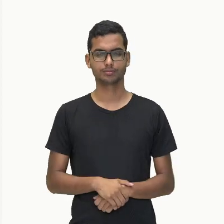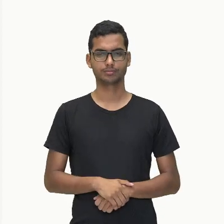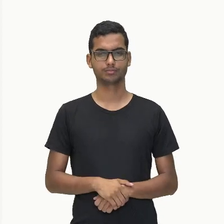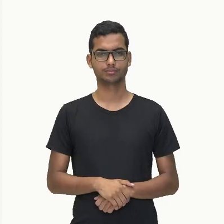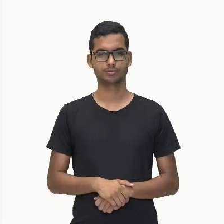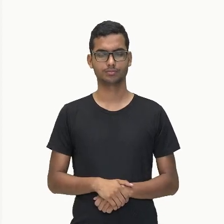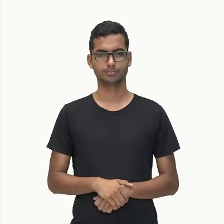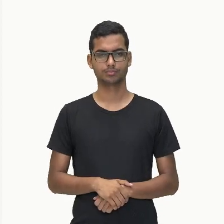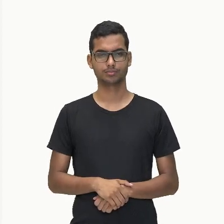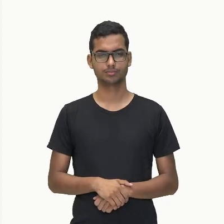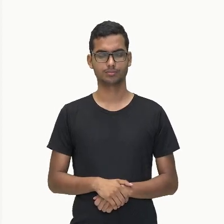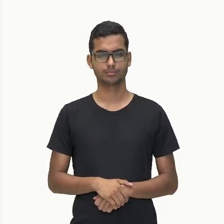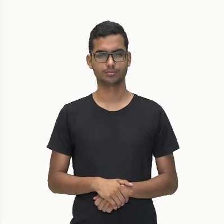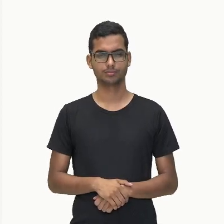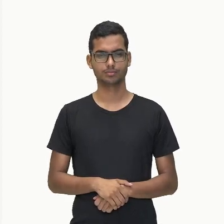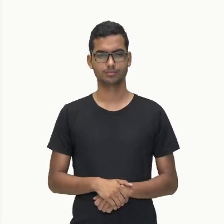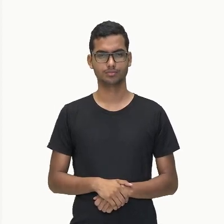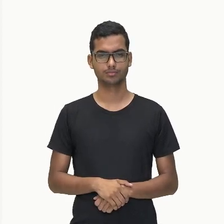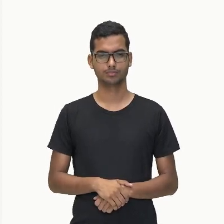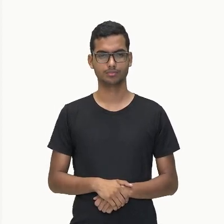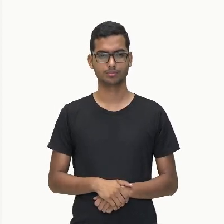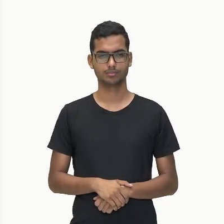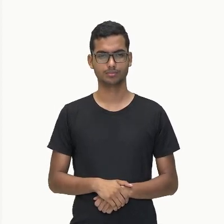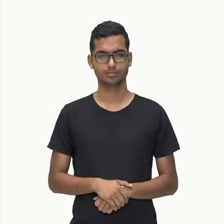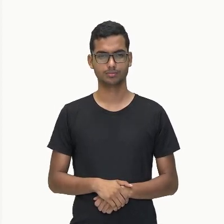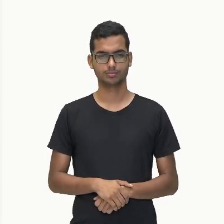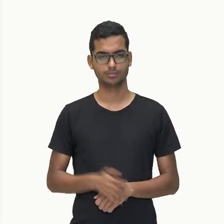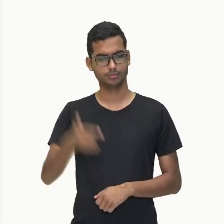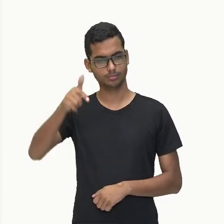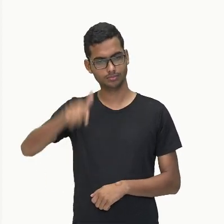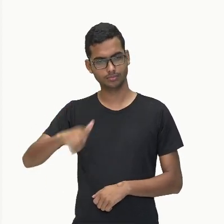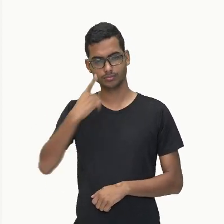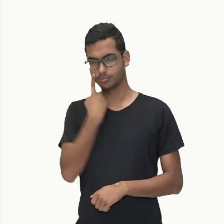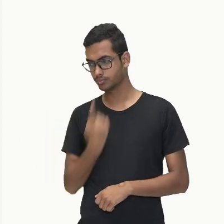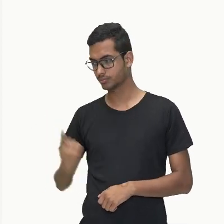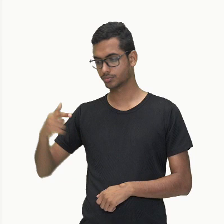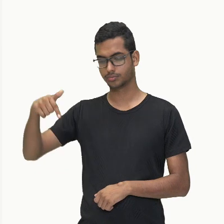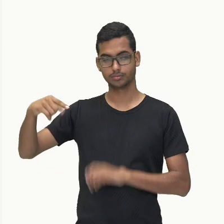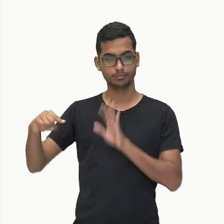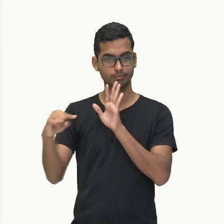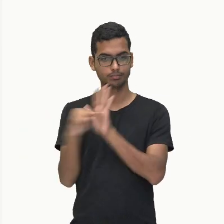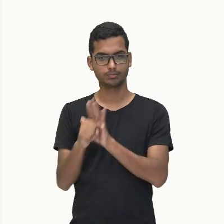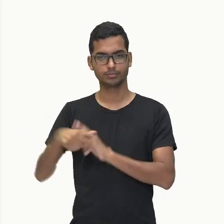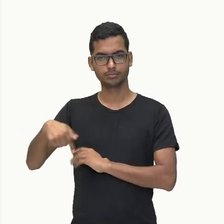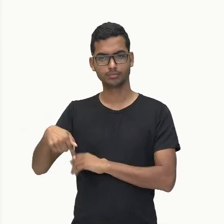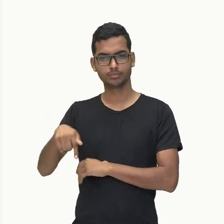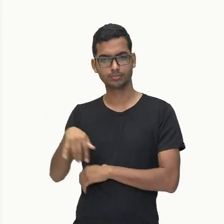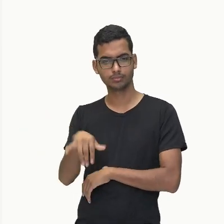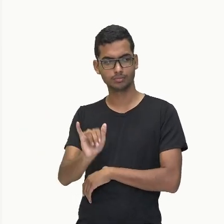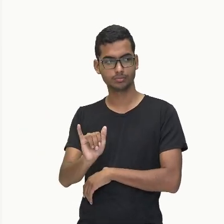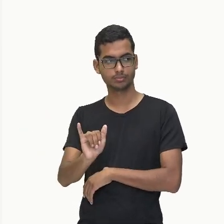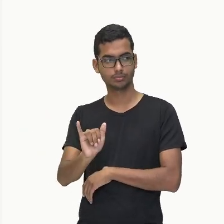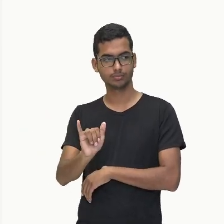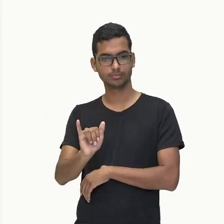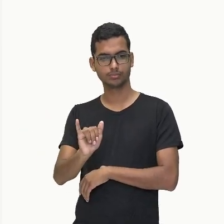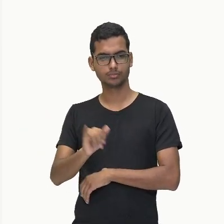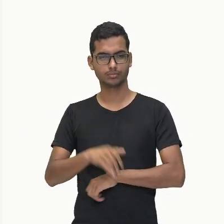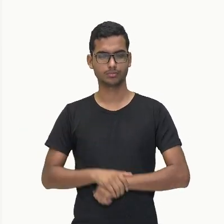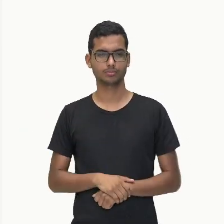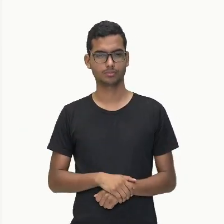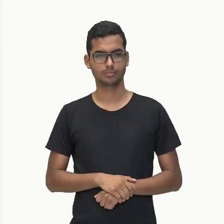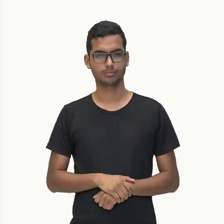só. Eu vou repetir aqui, ó, menos 7y, e todos os outros elementos, eles